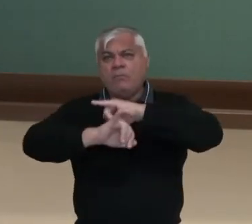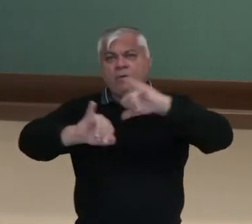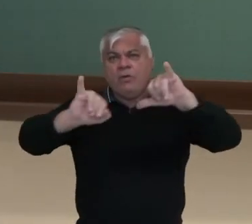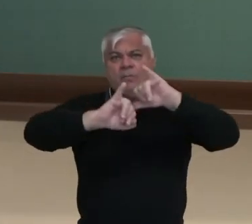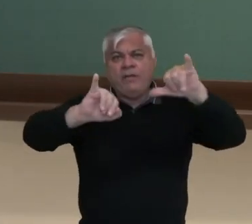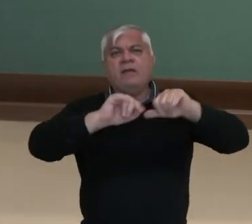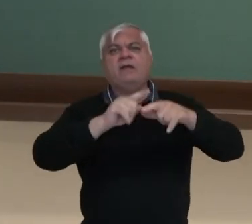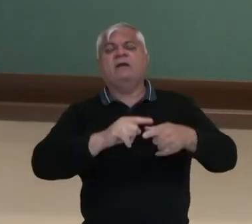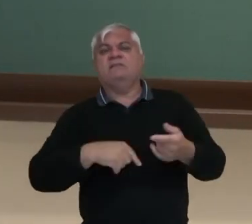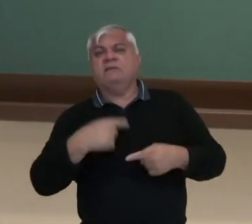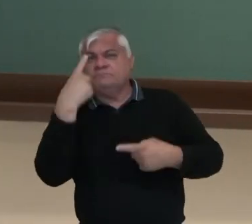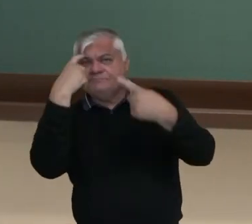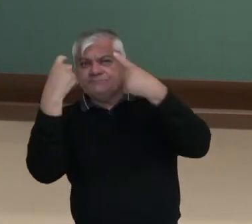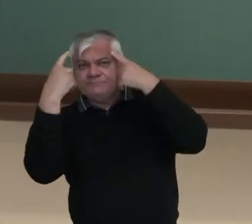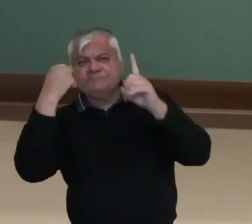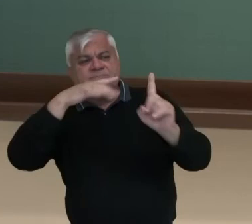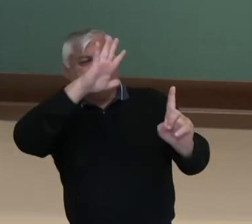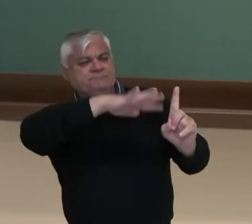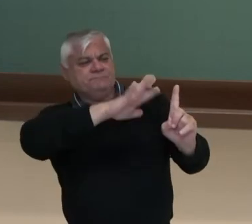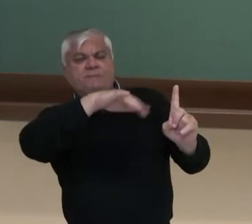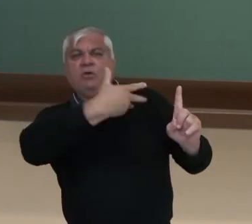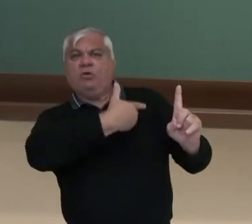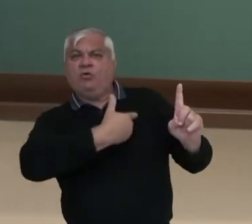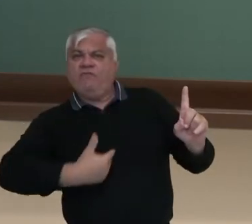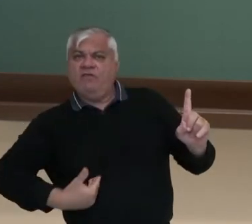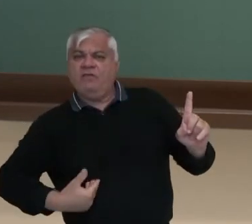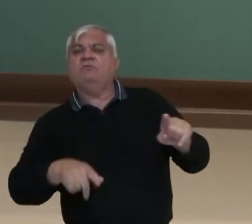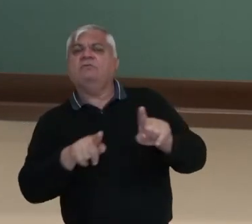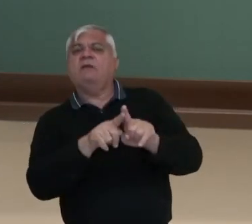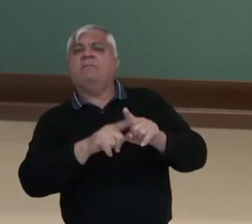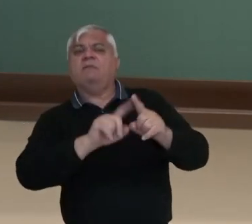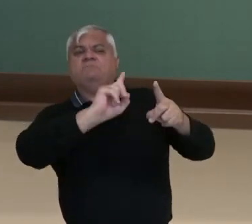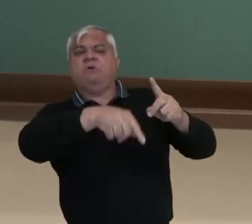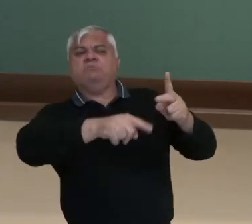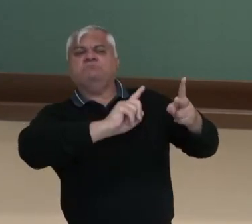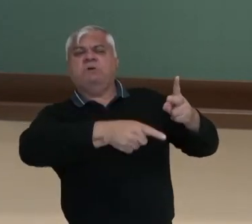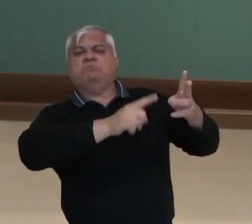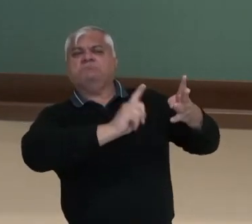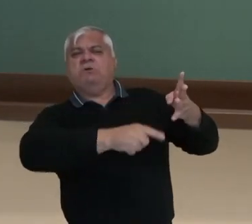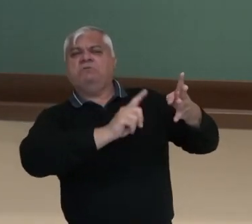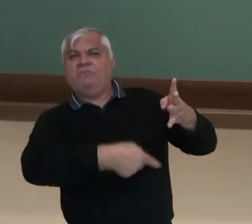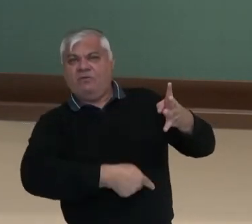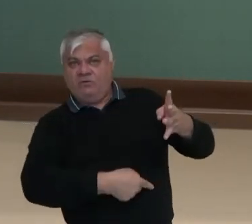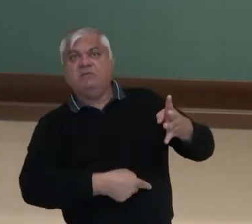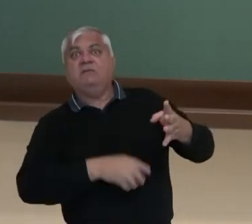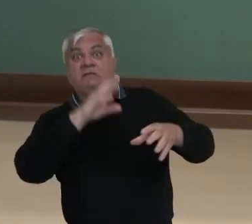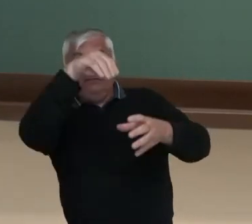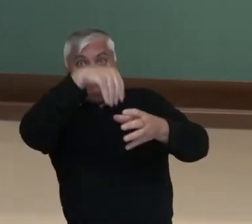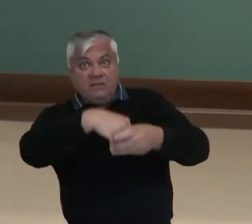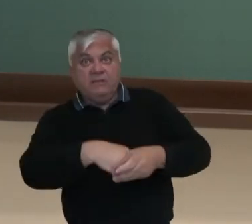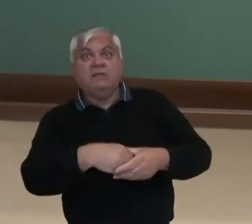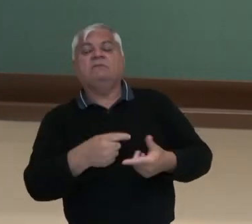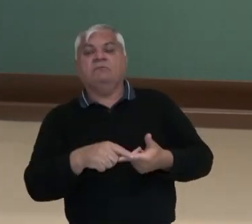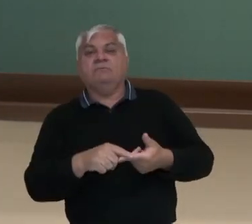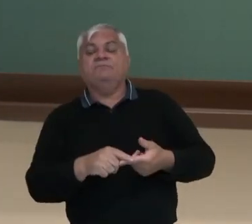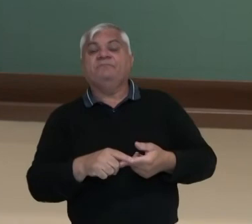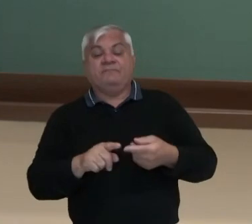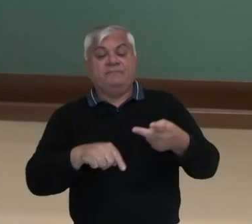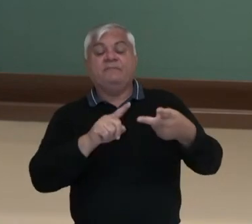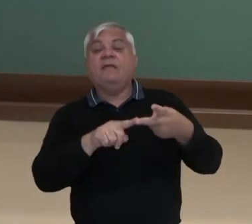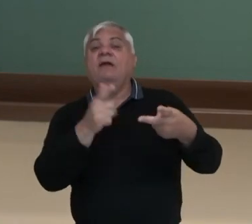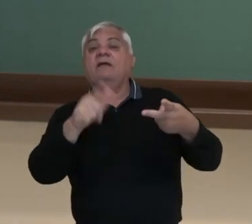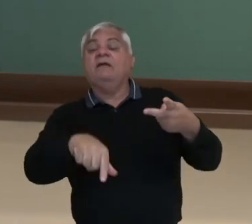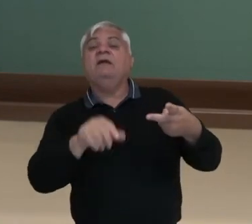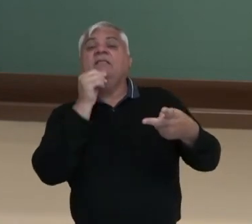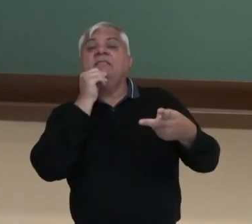criar propagandas governamentais e criar a censura dentro dos meios de comunicação no Brasil. Vimos também que a ideia de